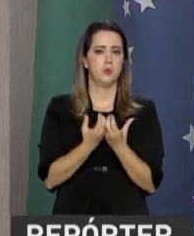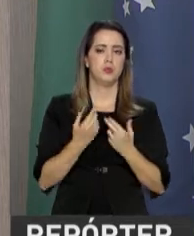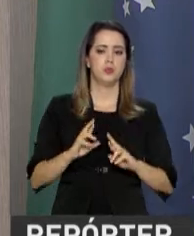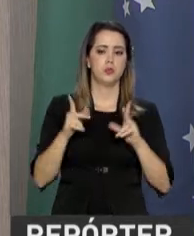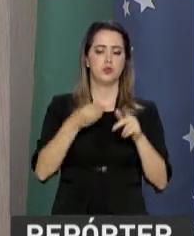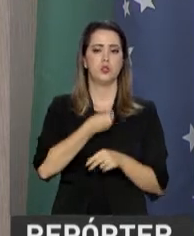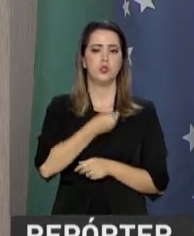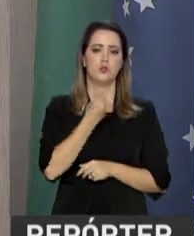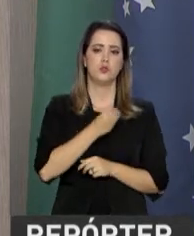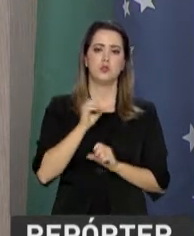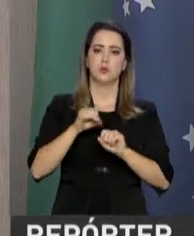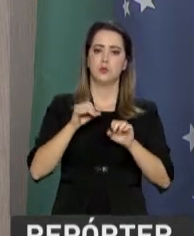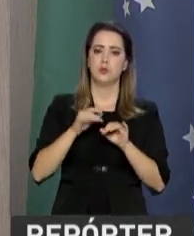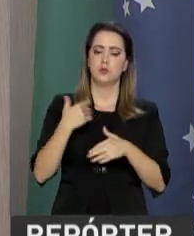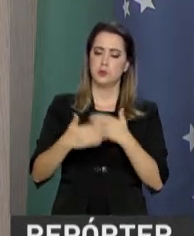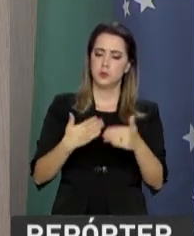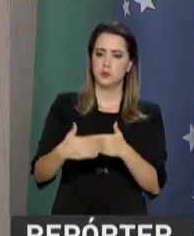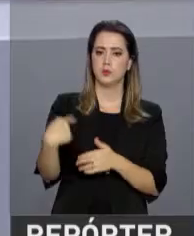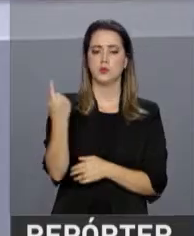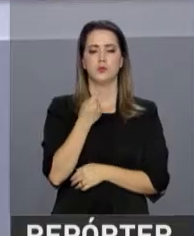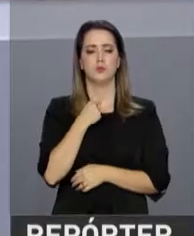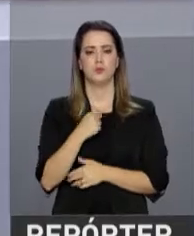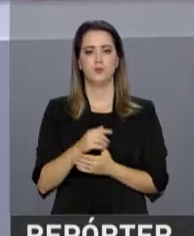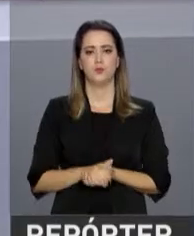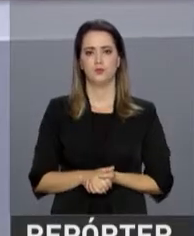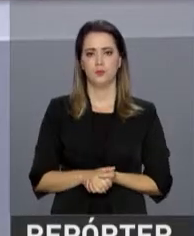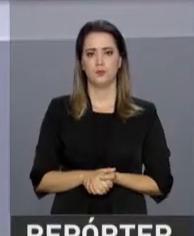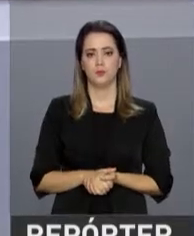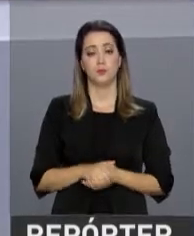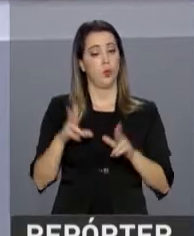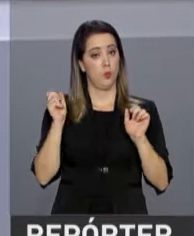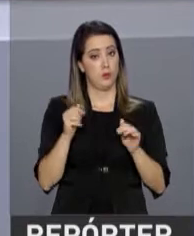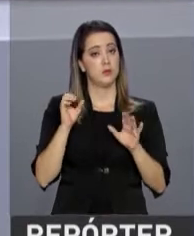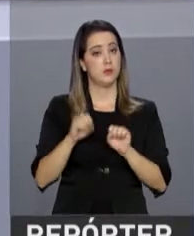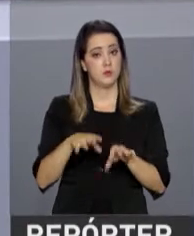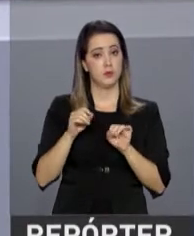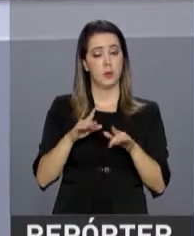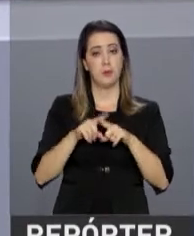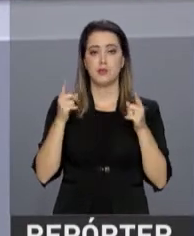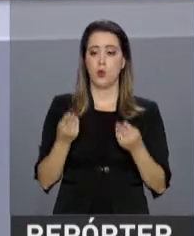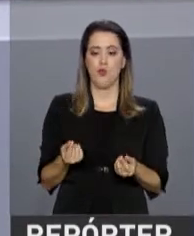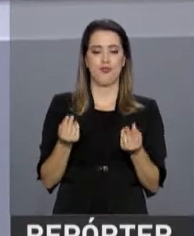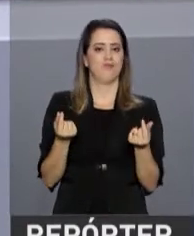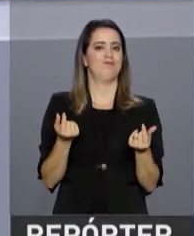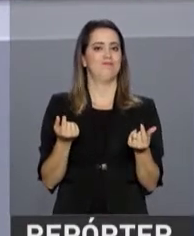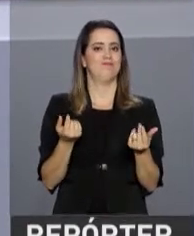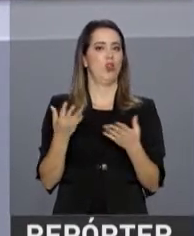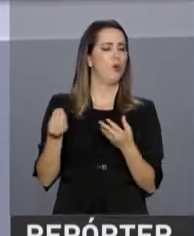para a educação de qualidade que a gente tanto desejo que o assunto ainda educação mas agora é a educação